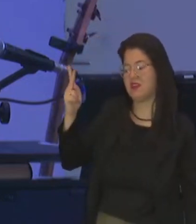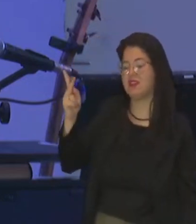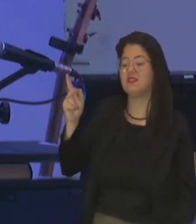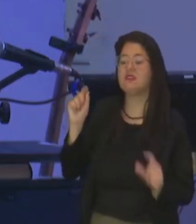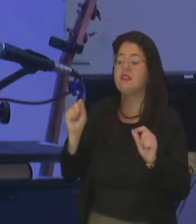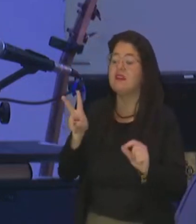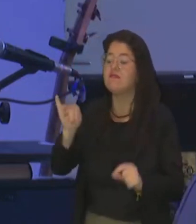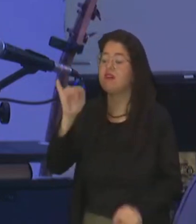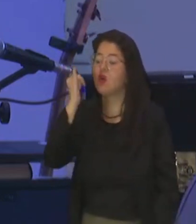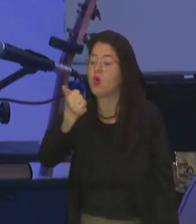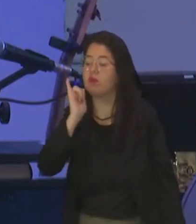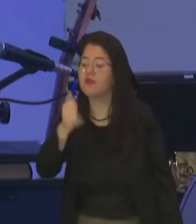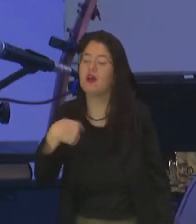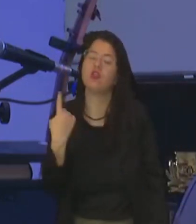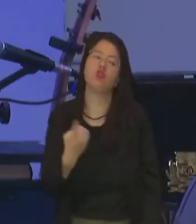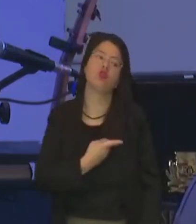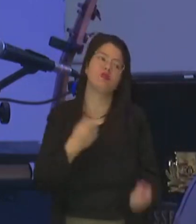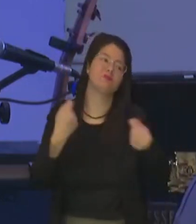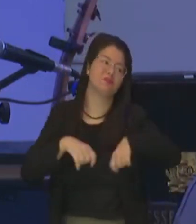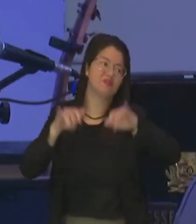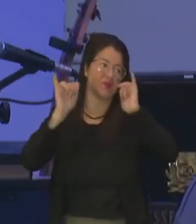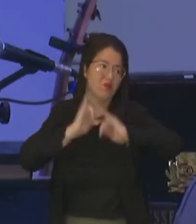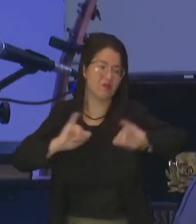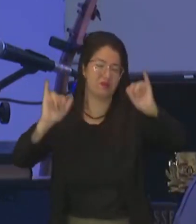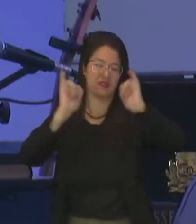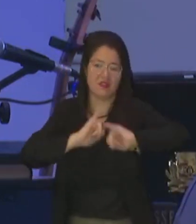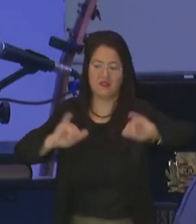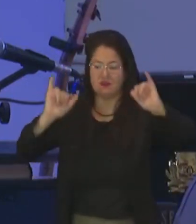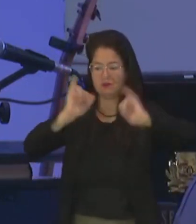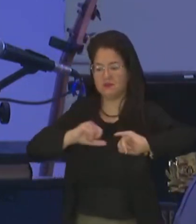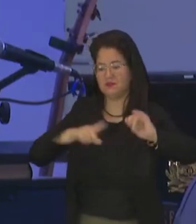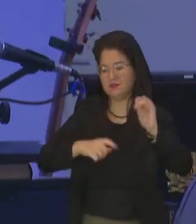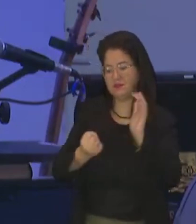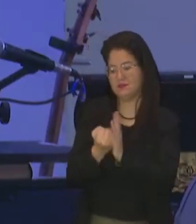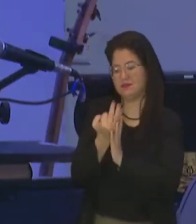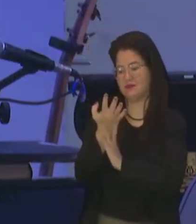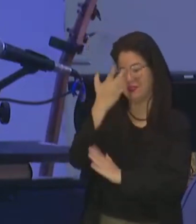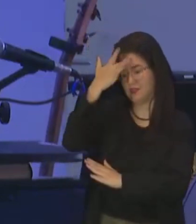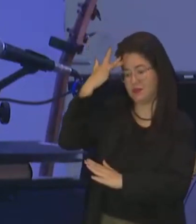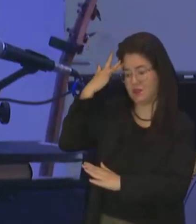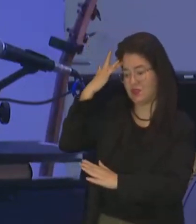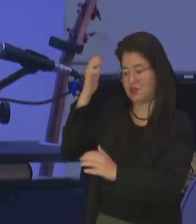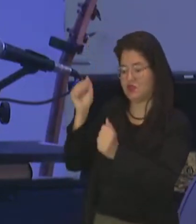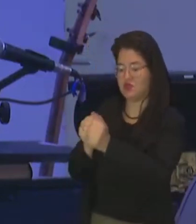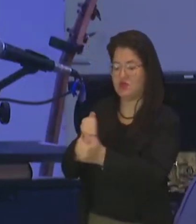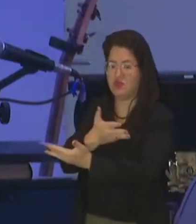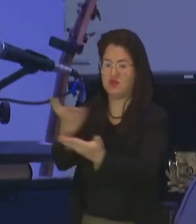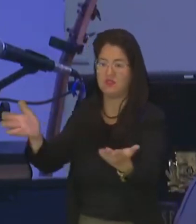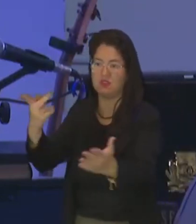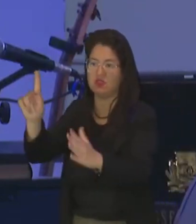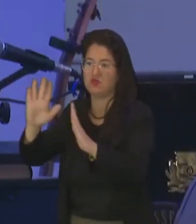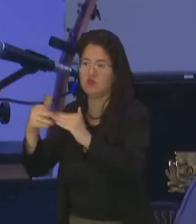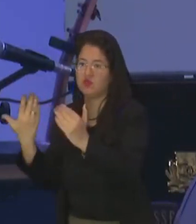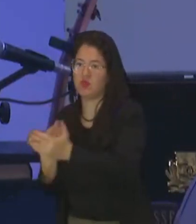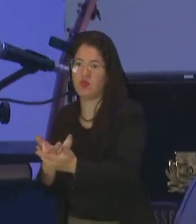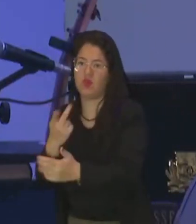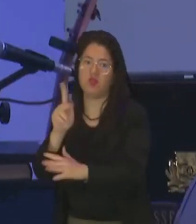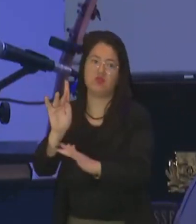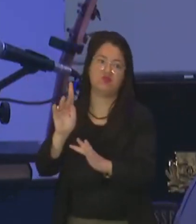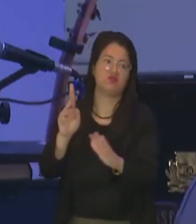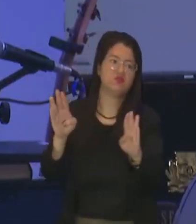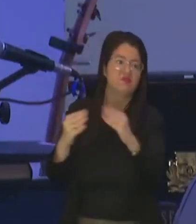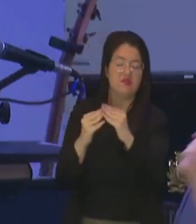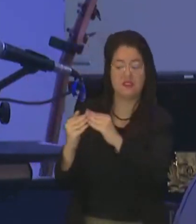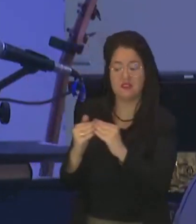quem? Da nossa boca, da minha e da sua. Está cheio de gente por aí perto de você, no seu trabalho, na sua escola, nos seus